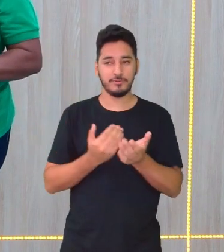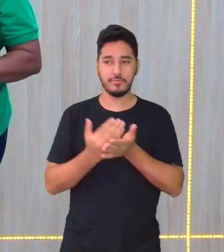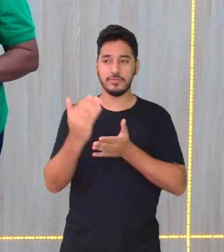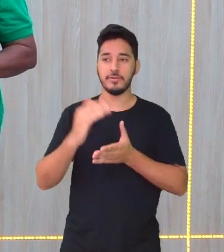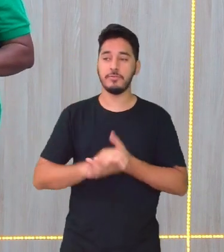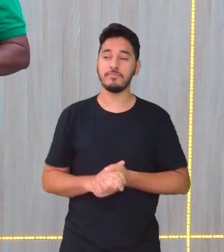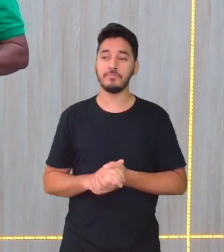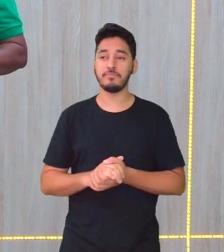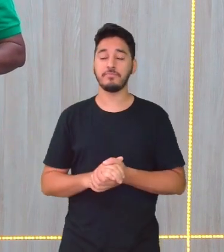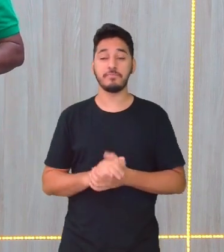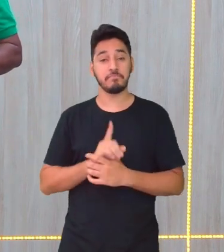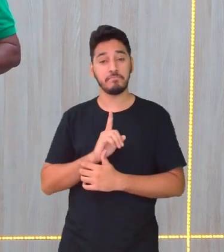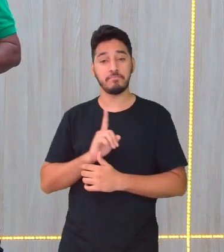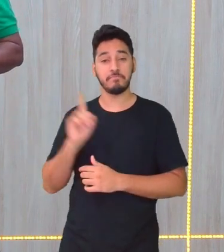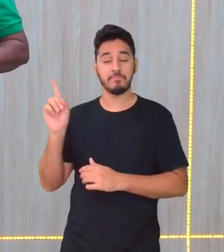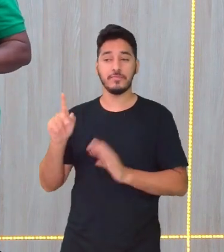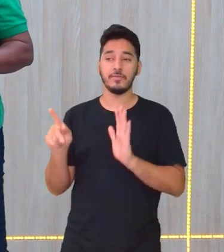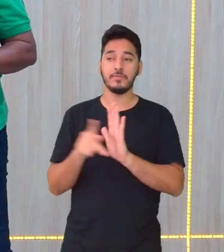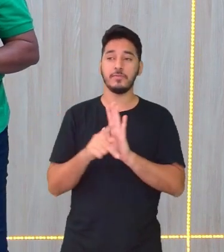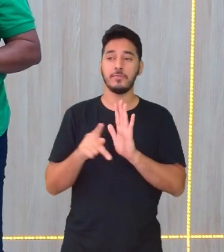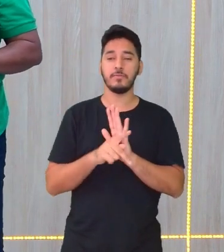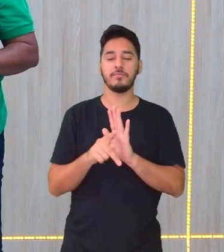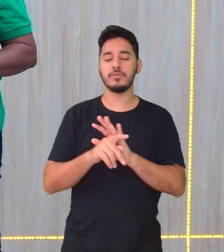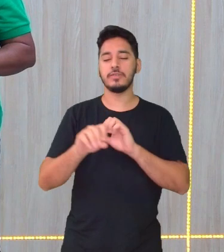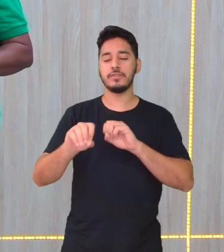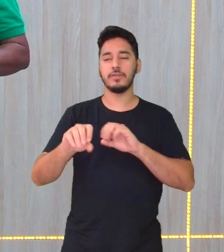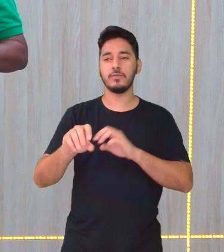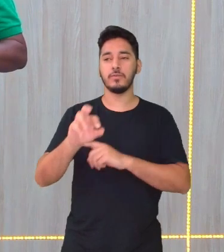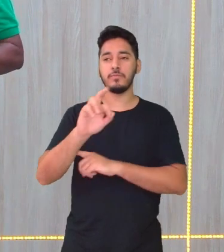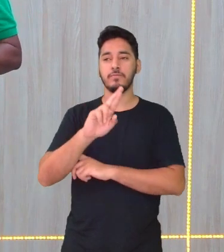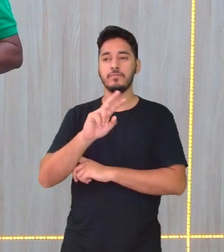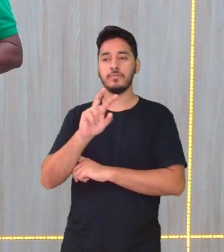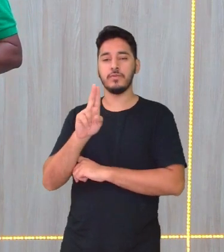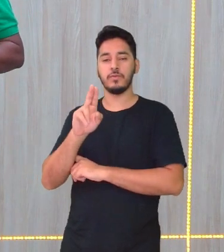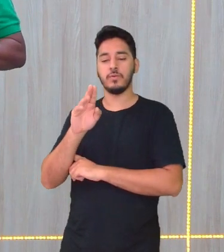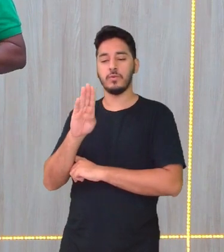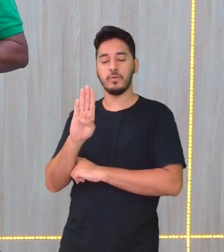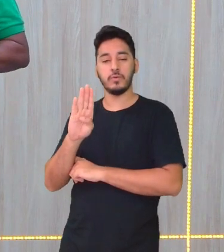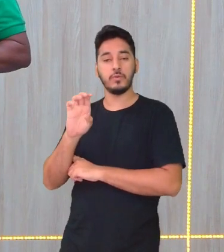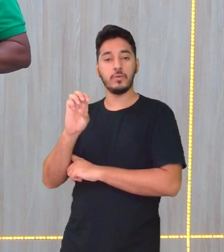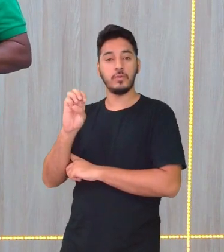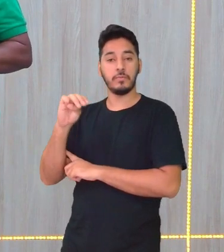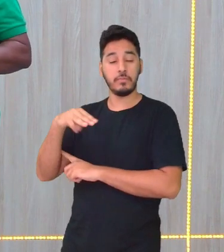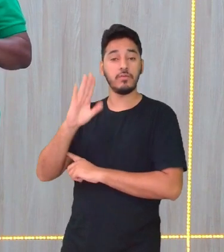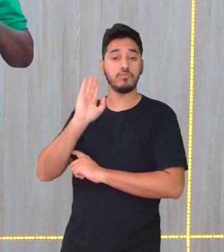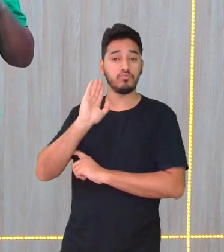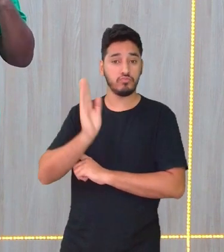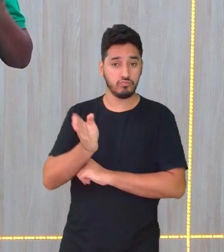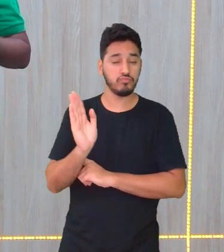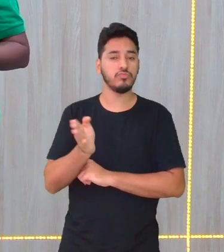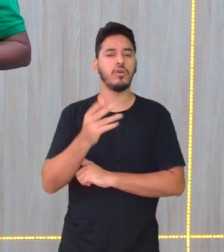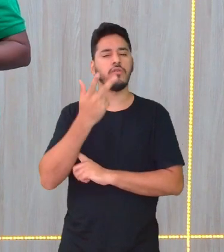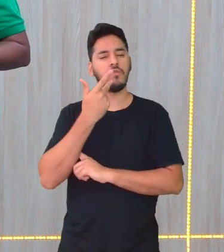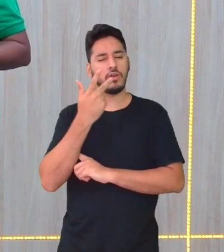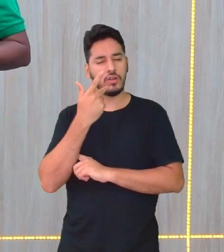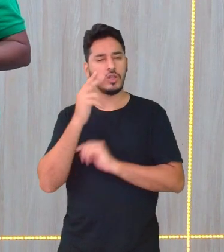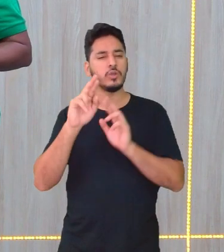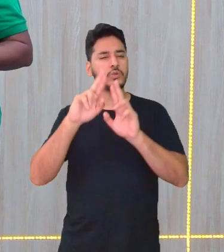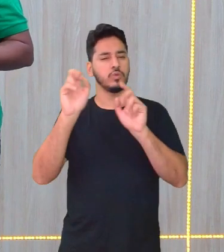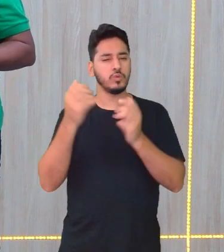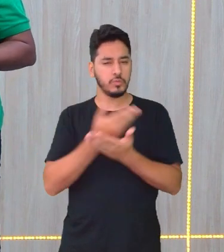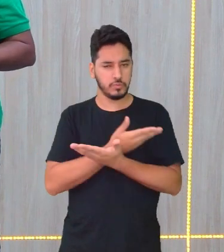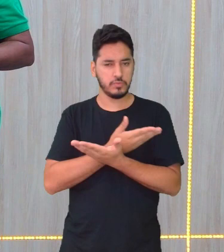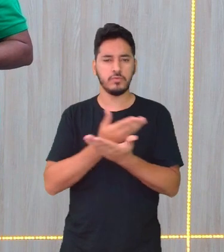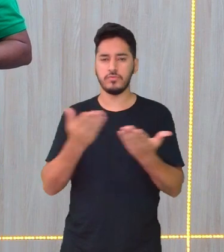ela. Esta frase é do educador Rubem Alves. Eu já trabalhei com ele aqui, falei dele para vocês na